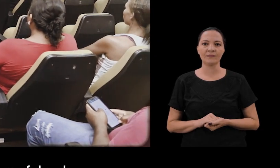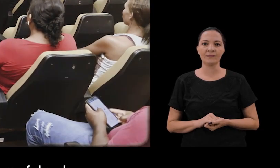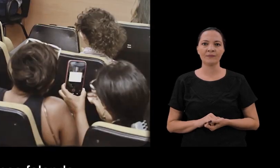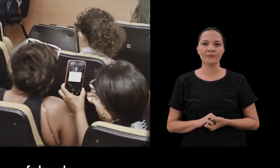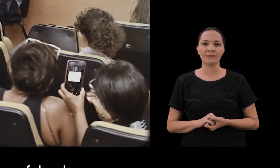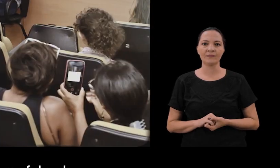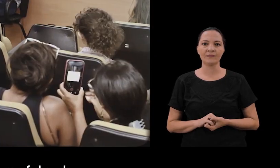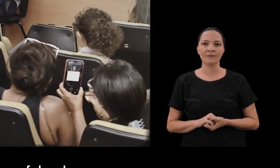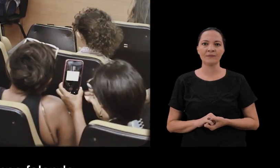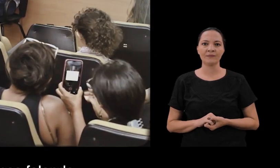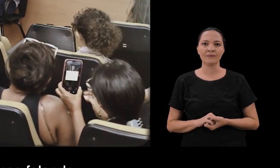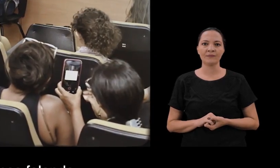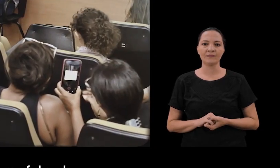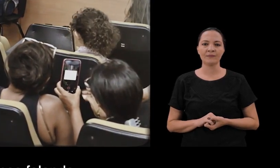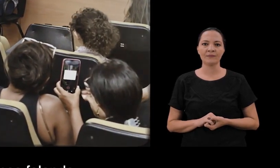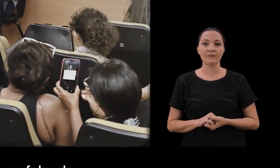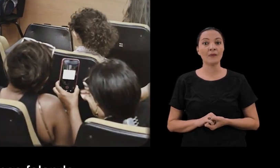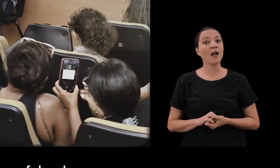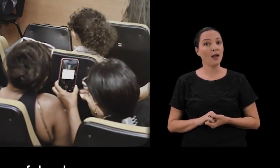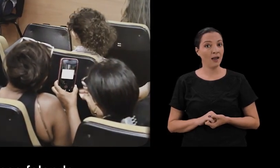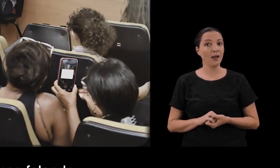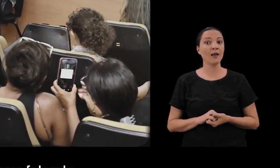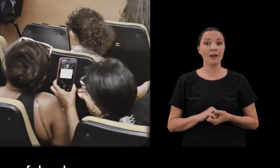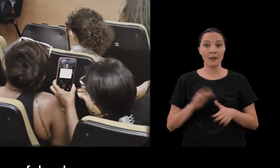Porque nós estamos falando de cerca de